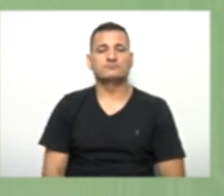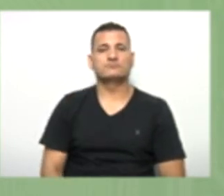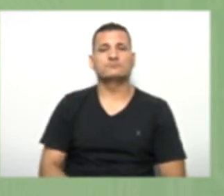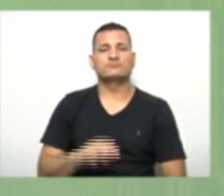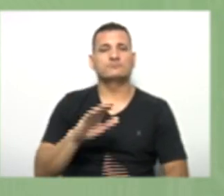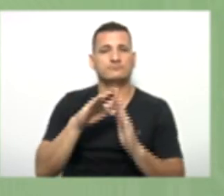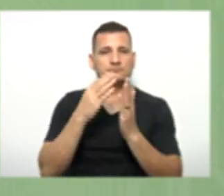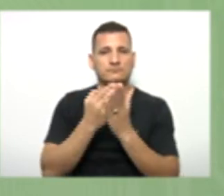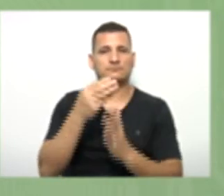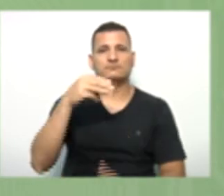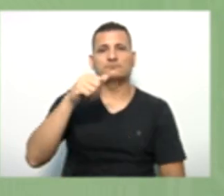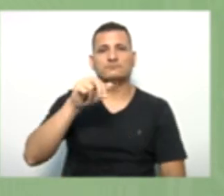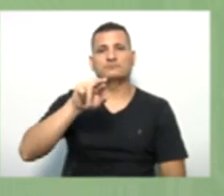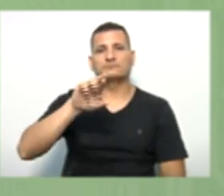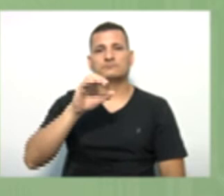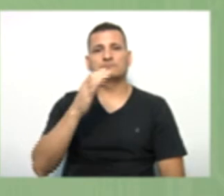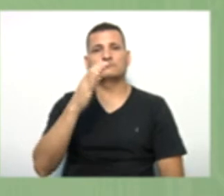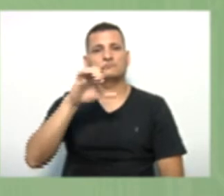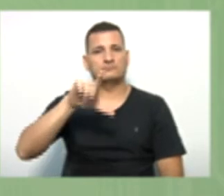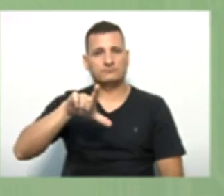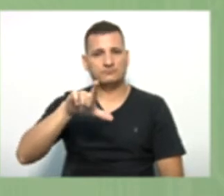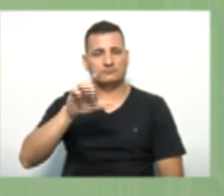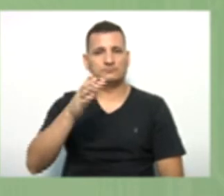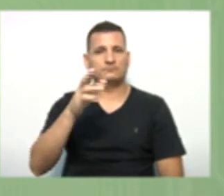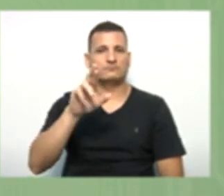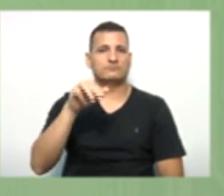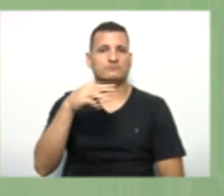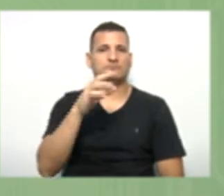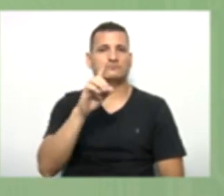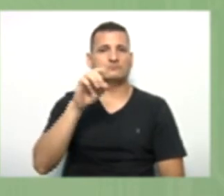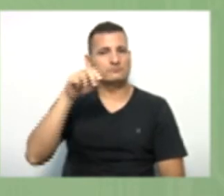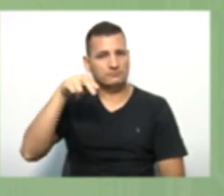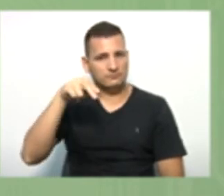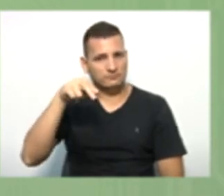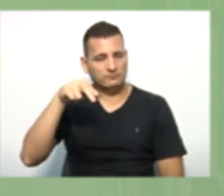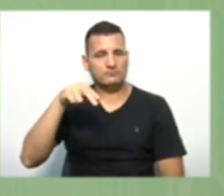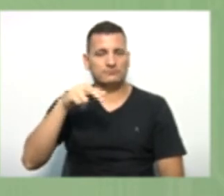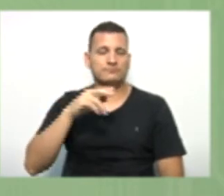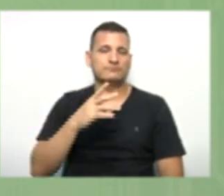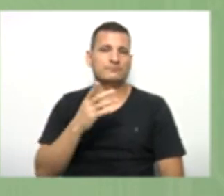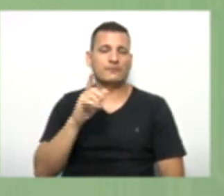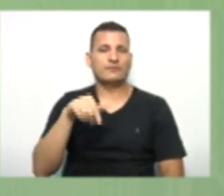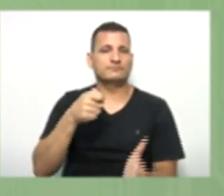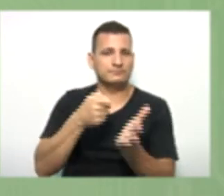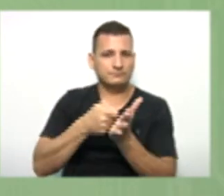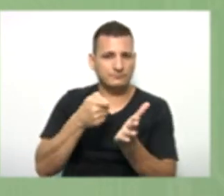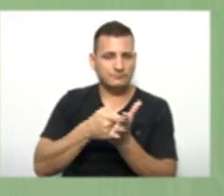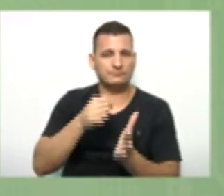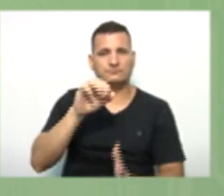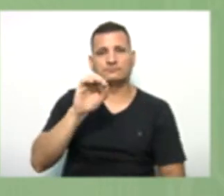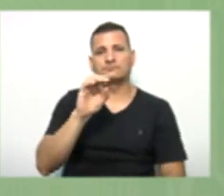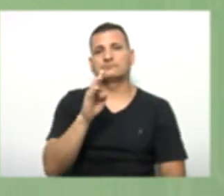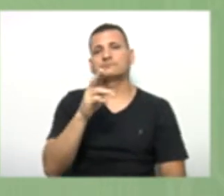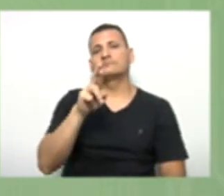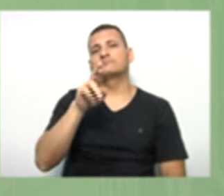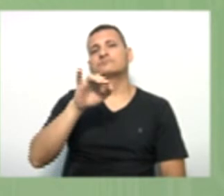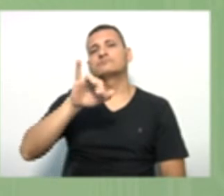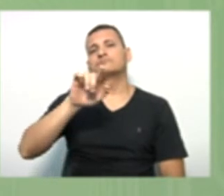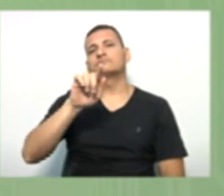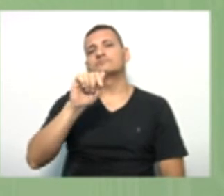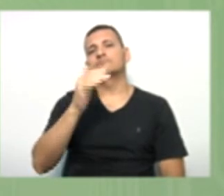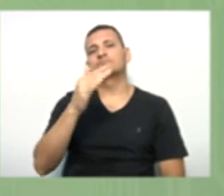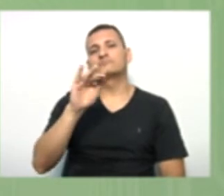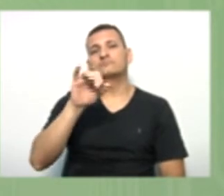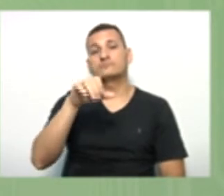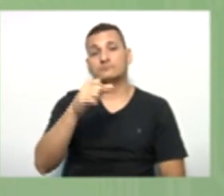que é passivo. Muito bem, então são as obrigações. Lembrem que eu disse na aula passada que as obrigações, elas